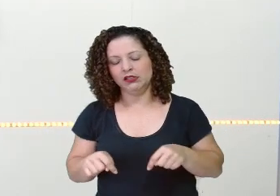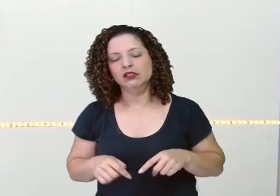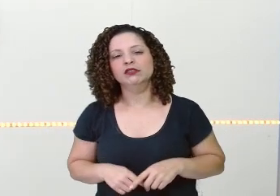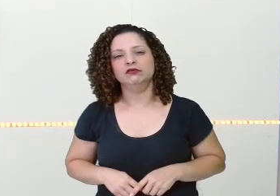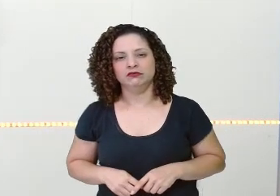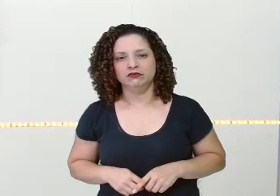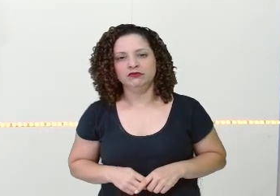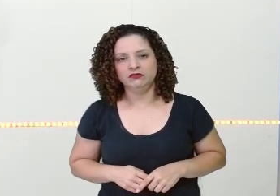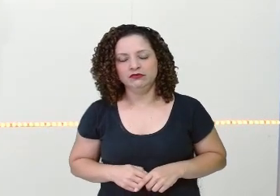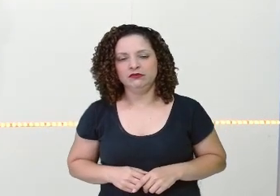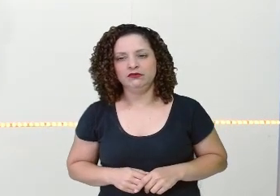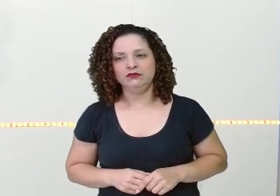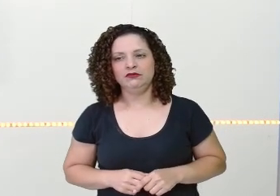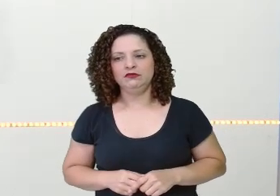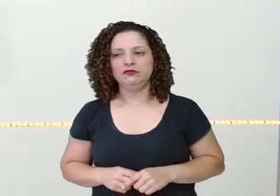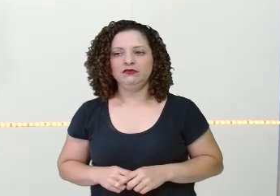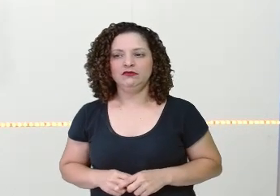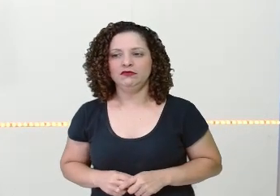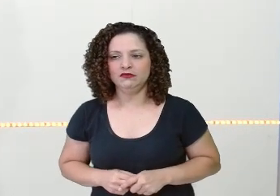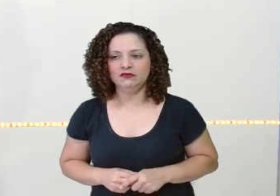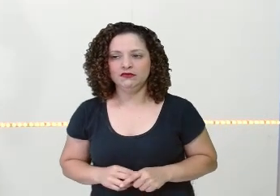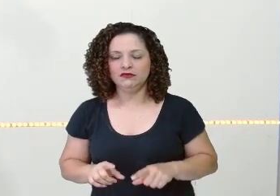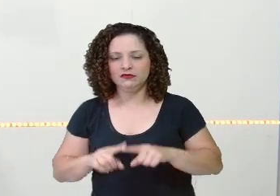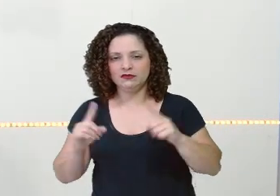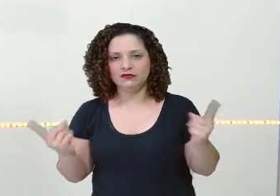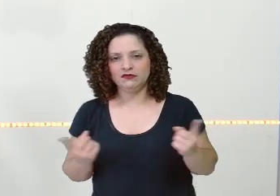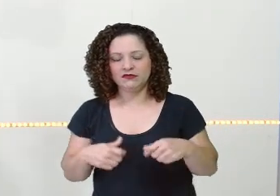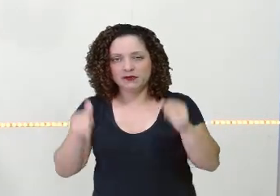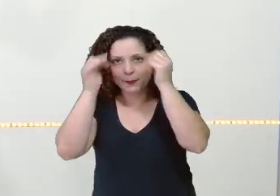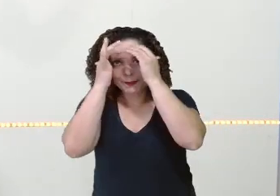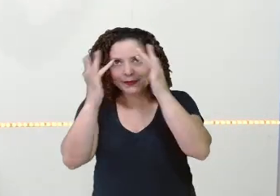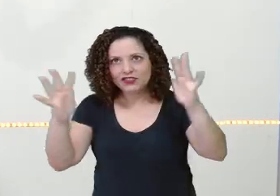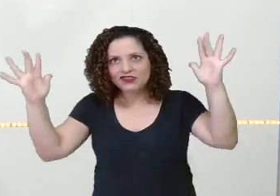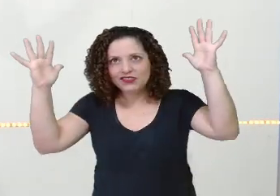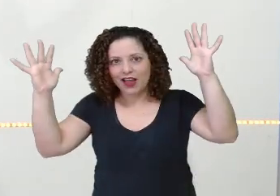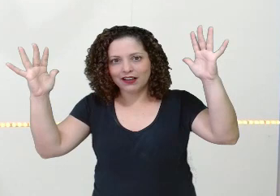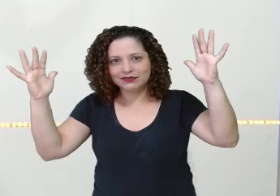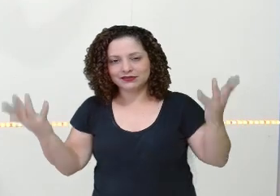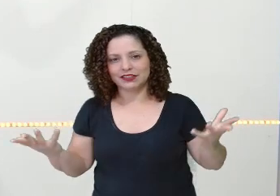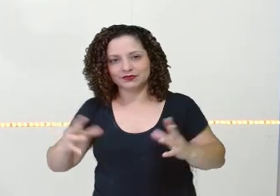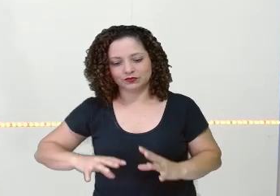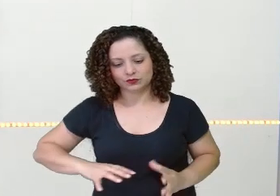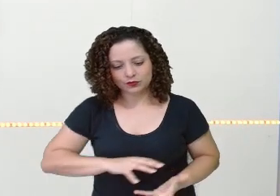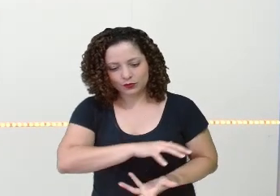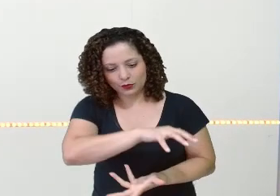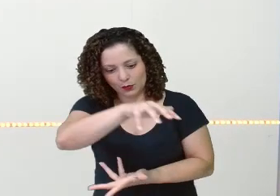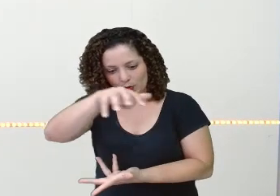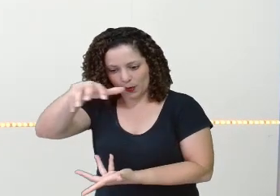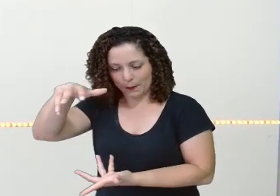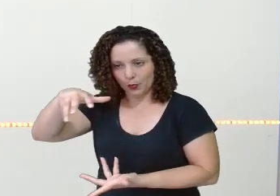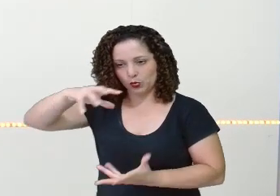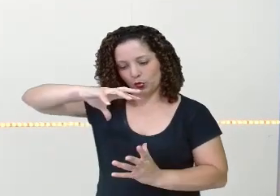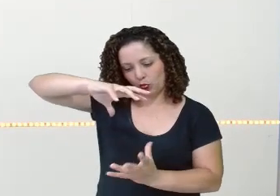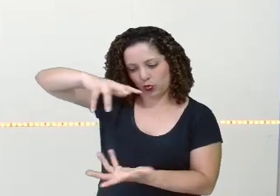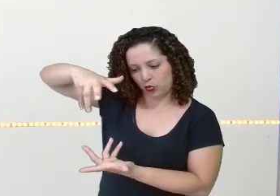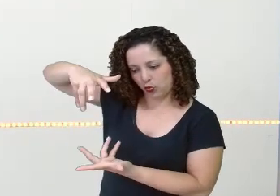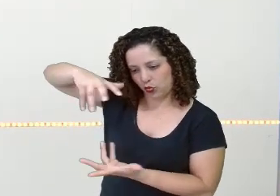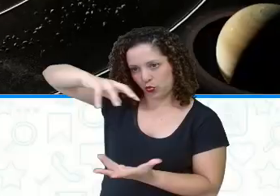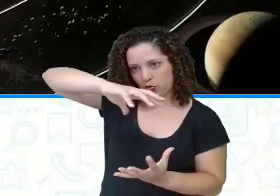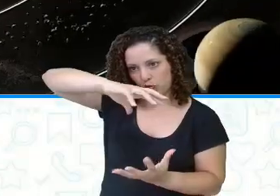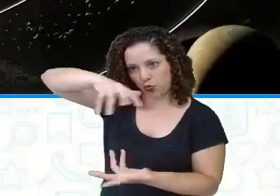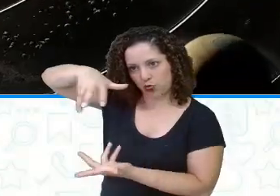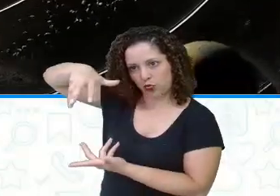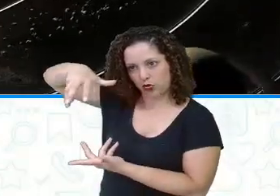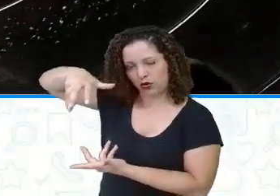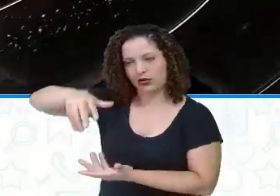Aquele para fins estudantis. Agora imagina a Terra lá de cima, né? De gigante como ela deve ser. Então,